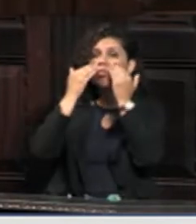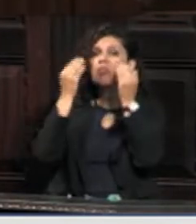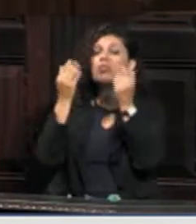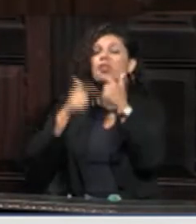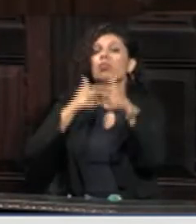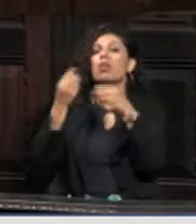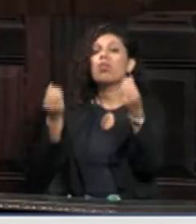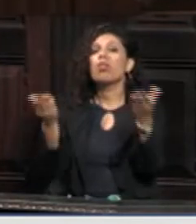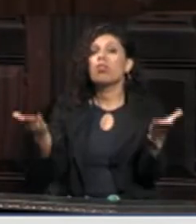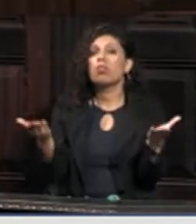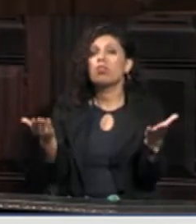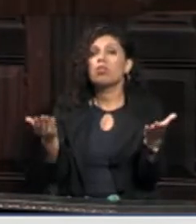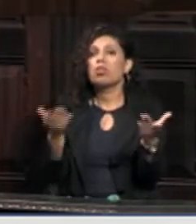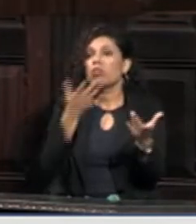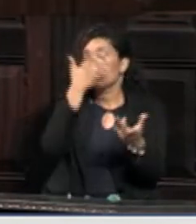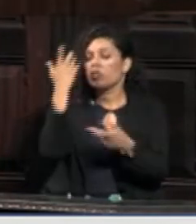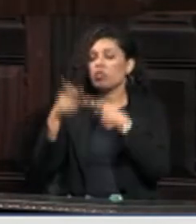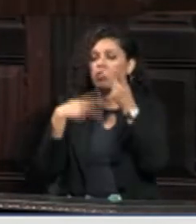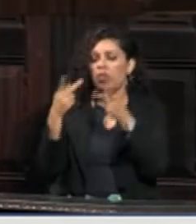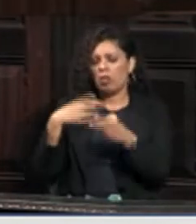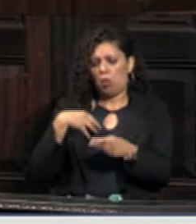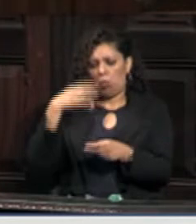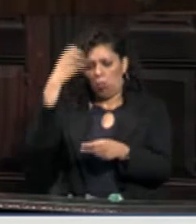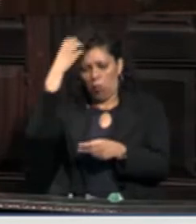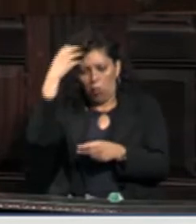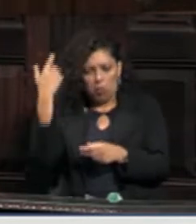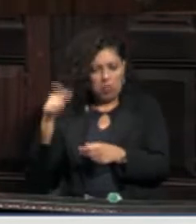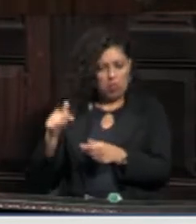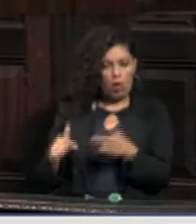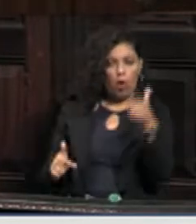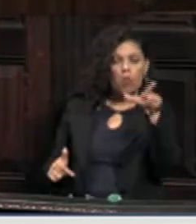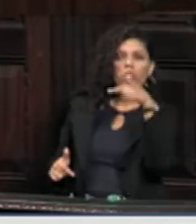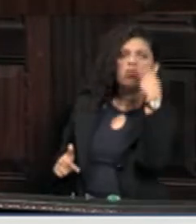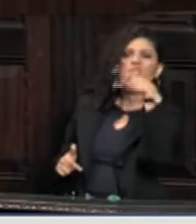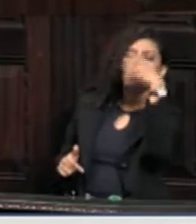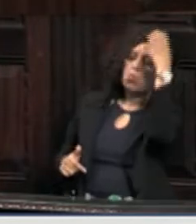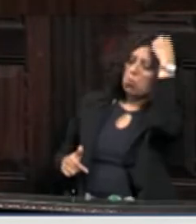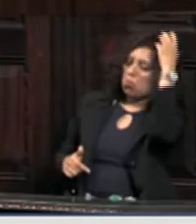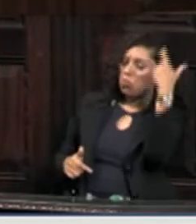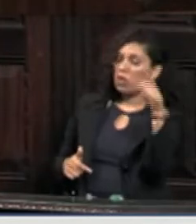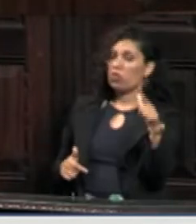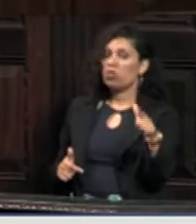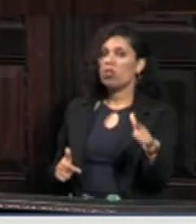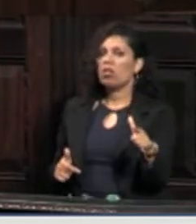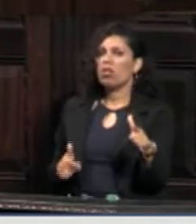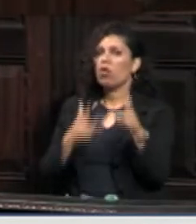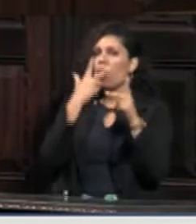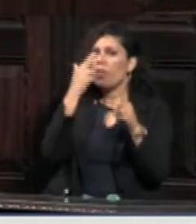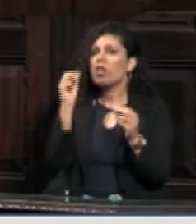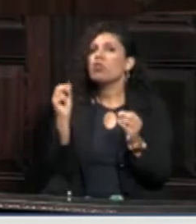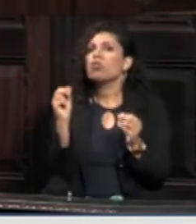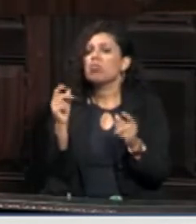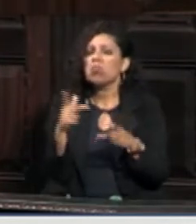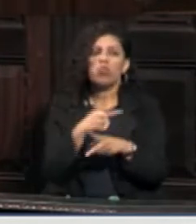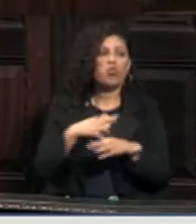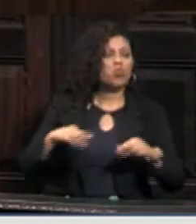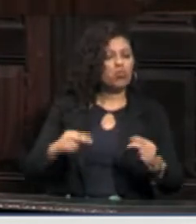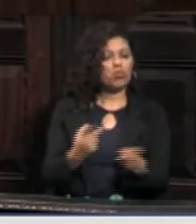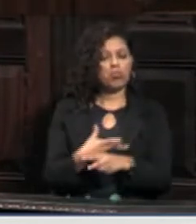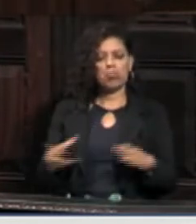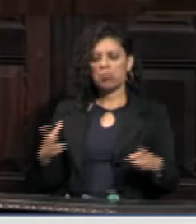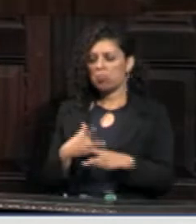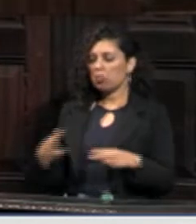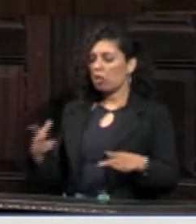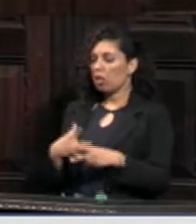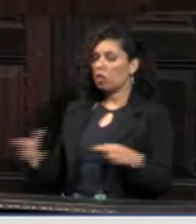o problema. Está se transferindo para a base um problema que tem que ser resolvido lá em cima. Então,